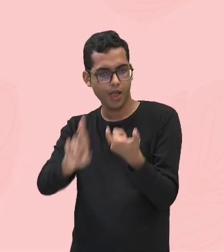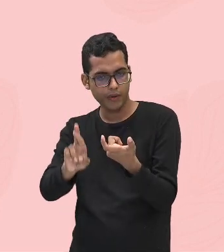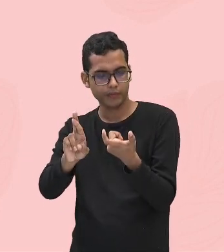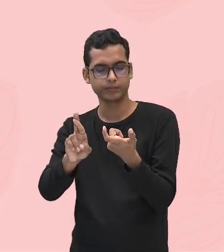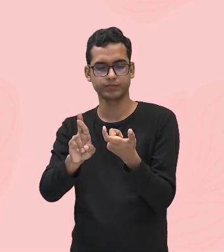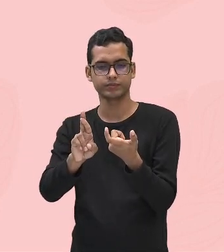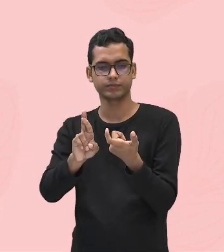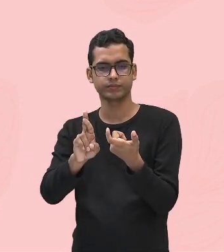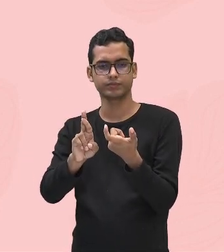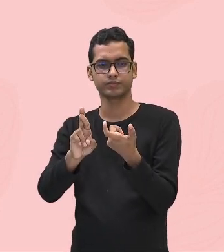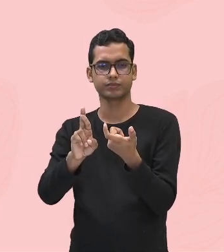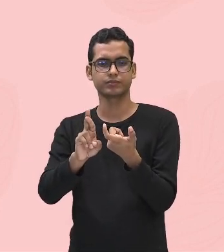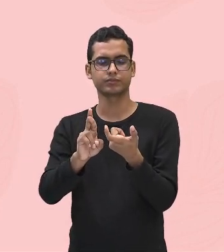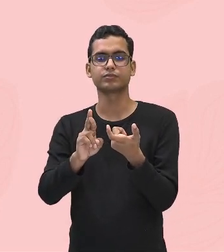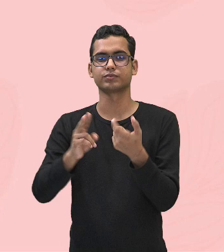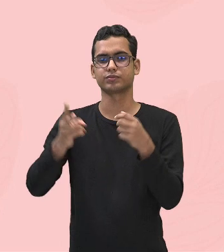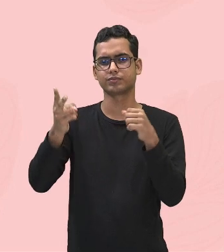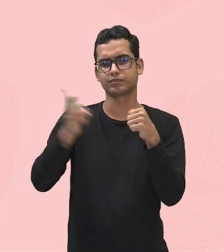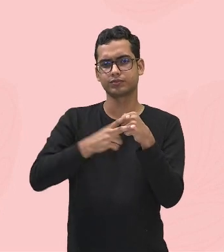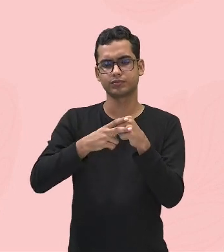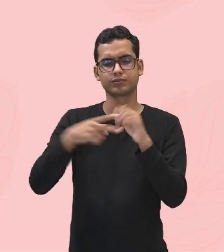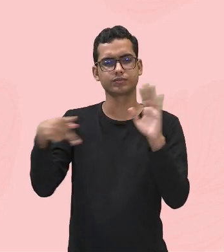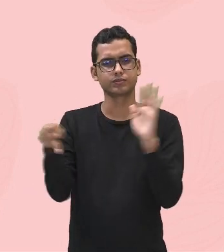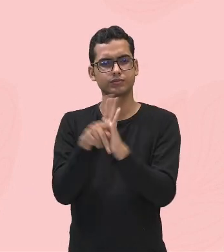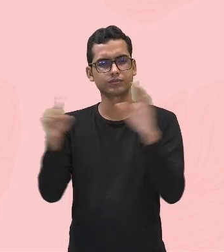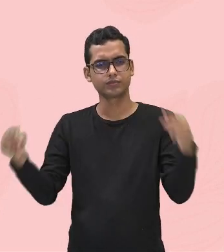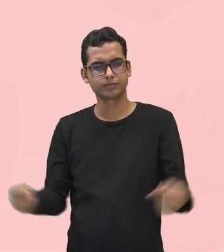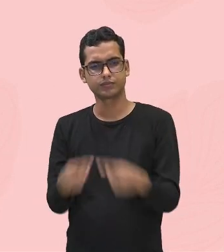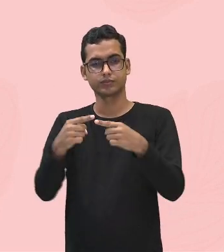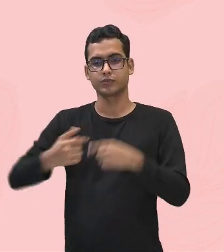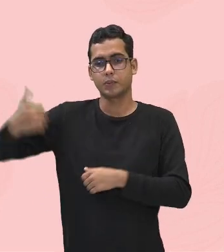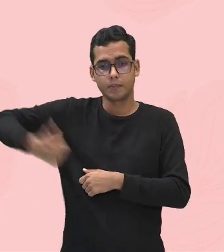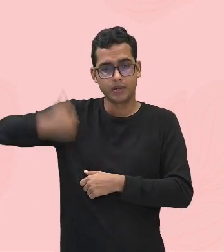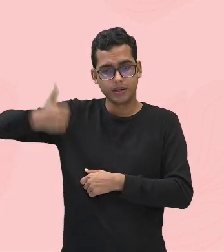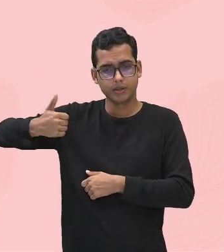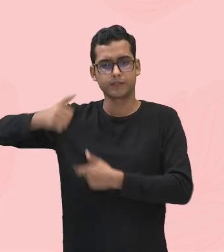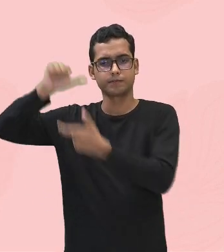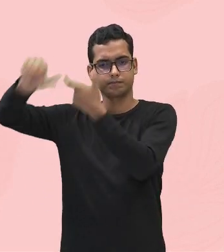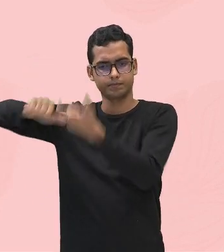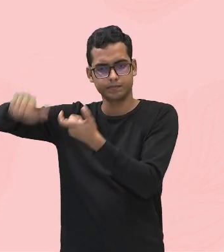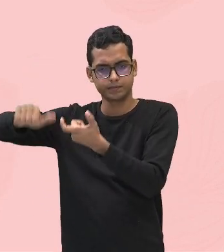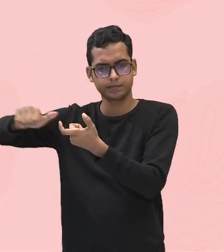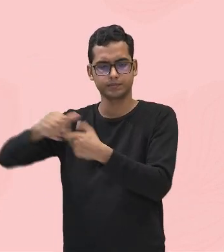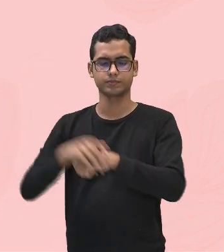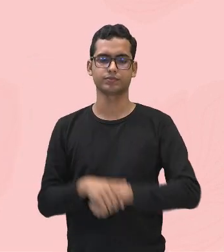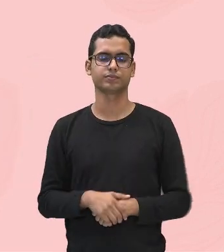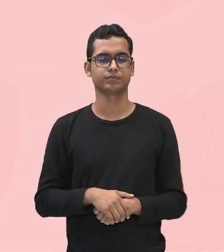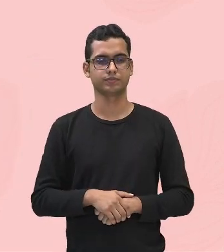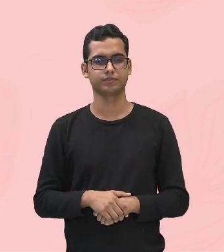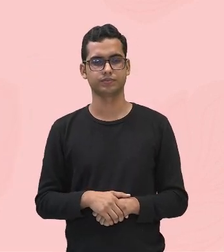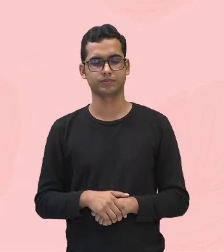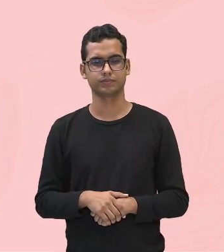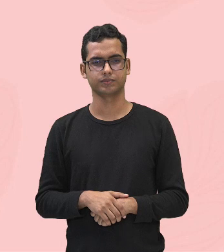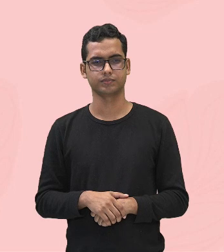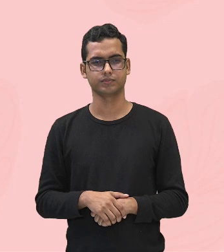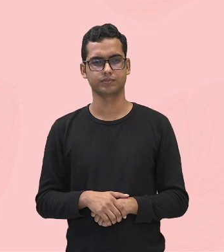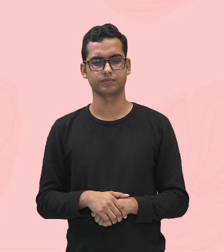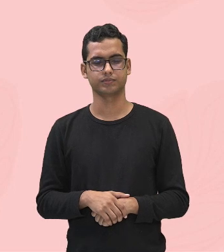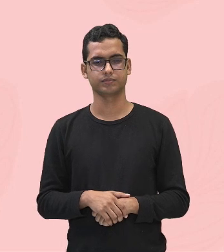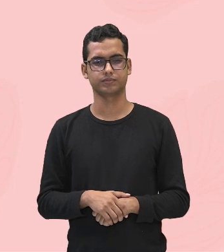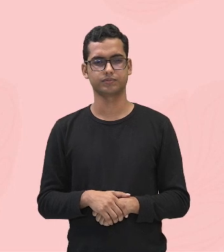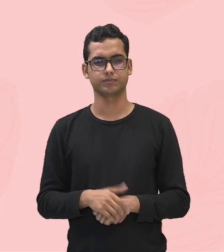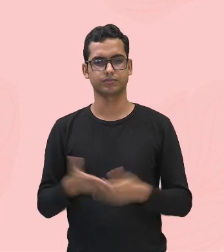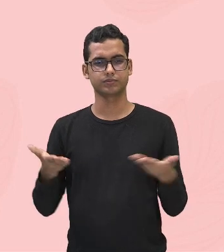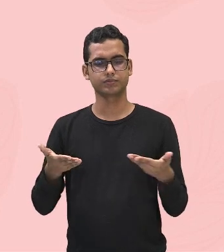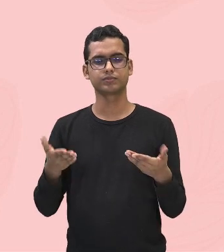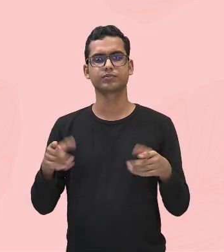né? Esses são verbos pertencentes à primeira conjugação. Se são